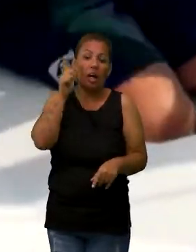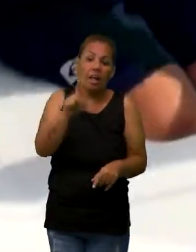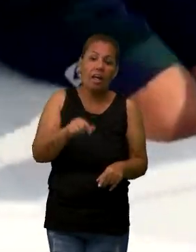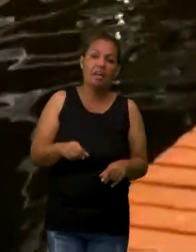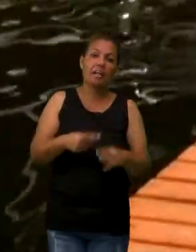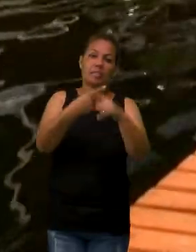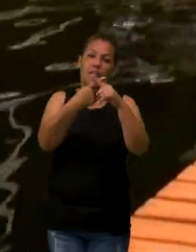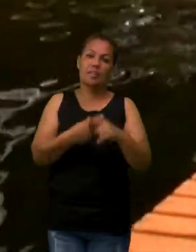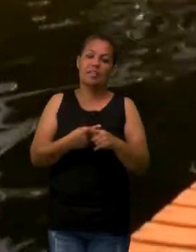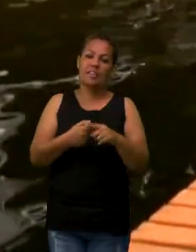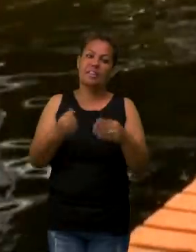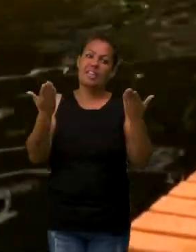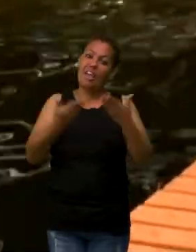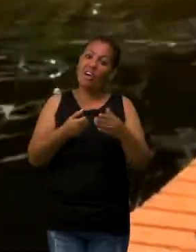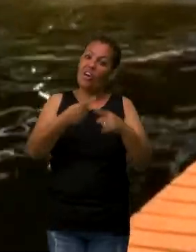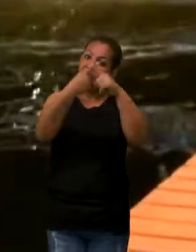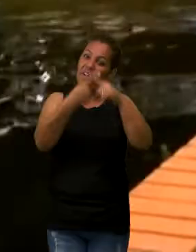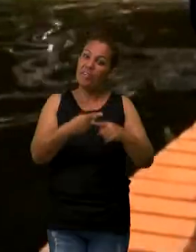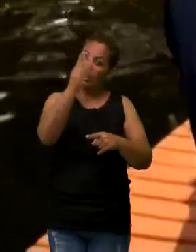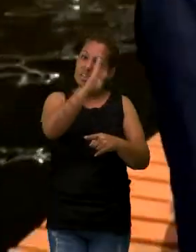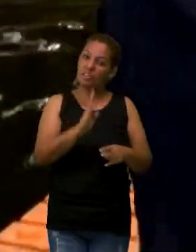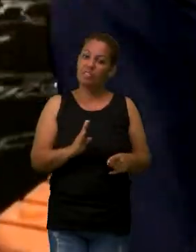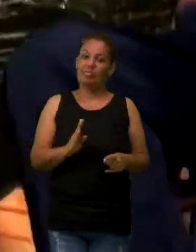agora a gente vai com o brasileiro né